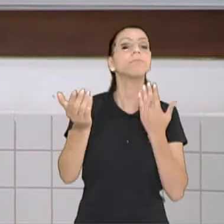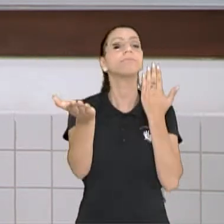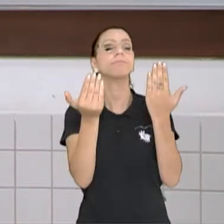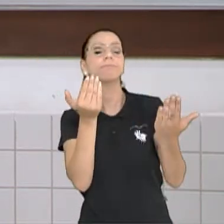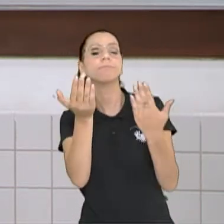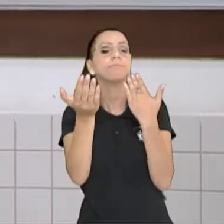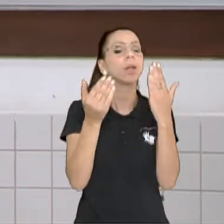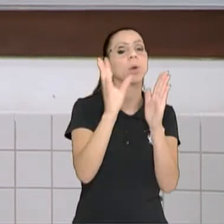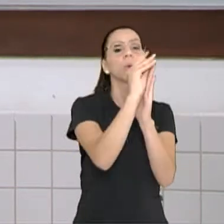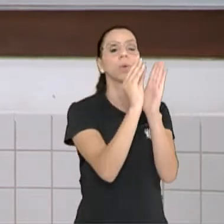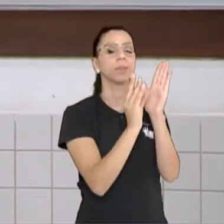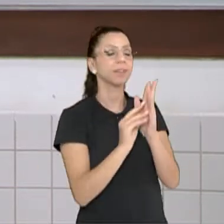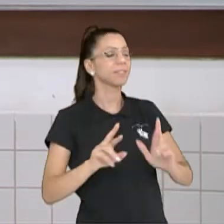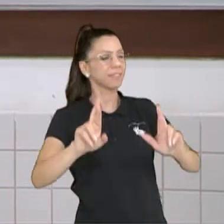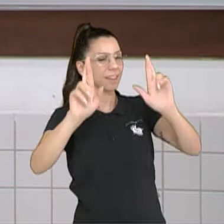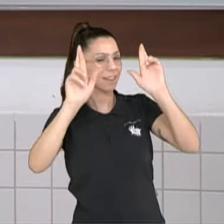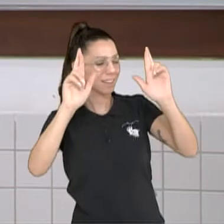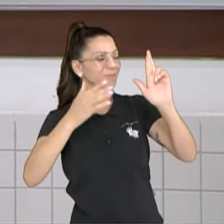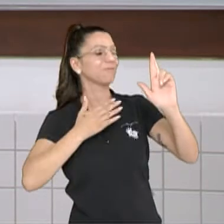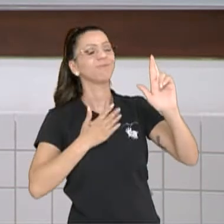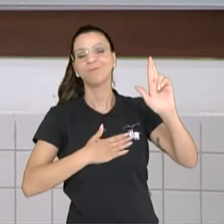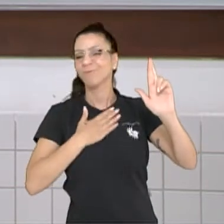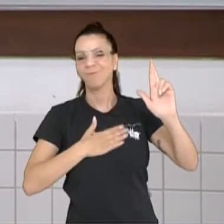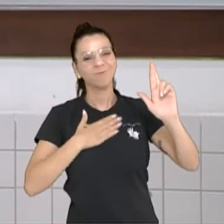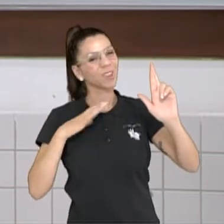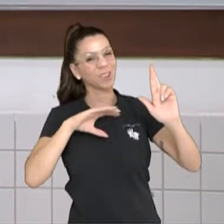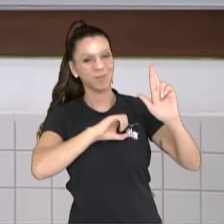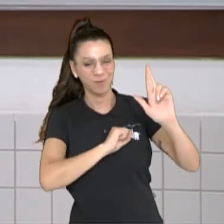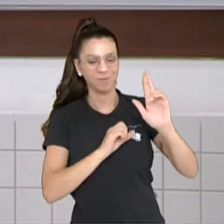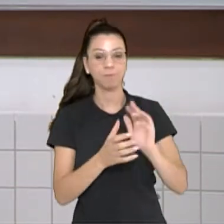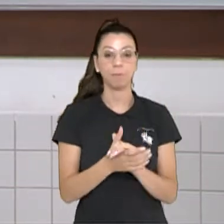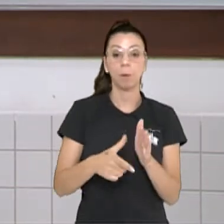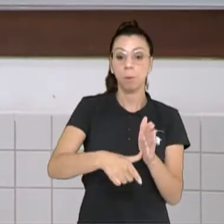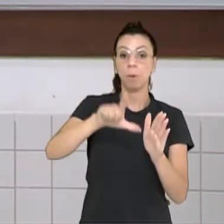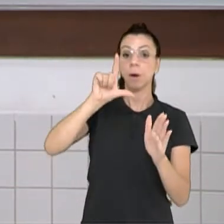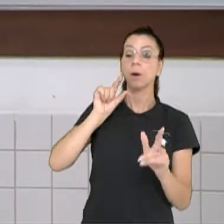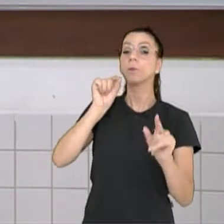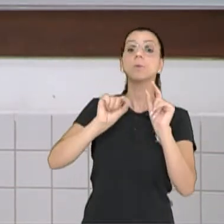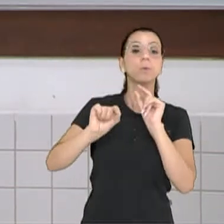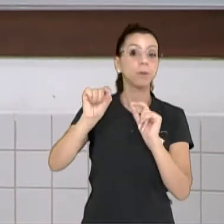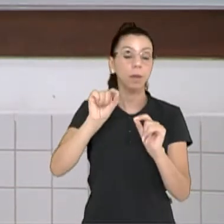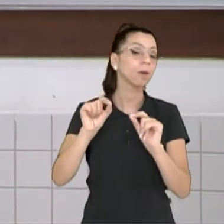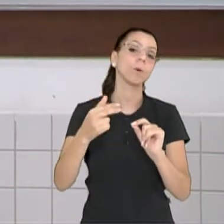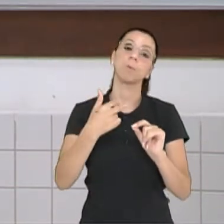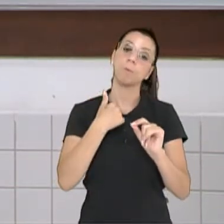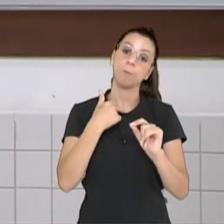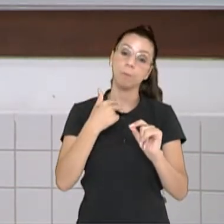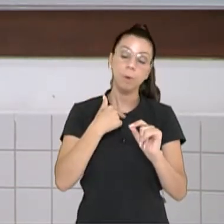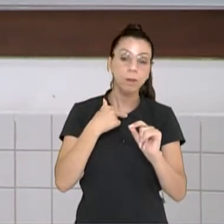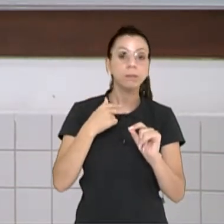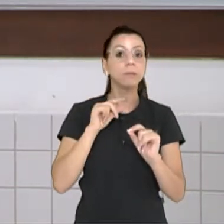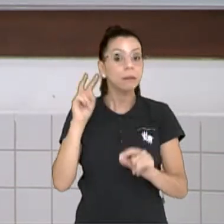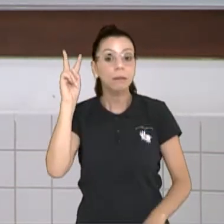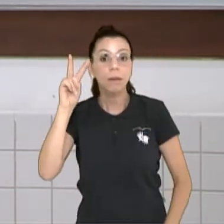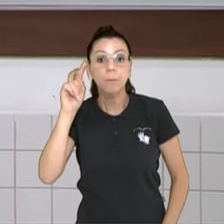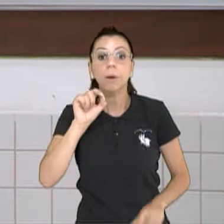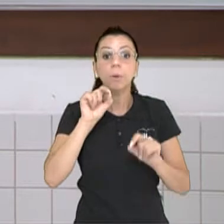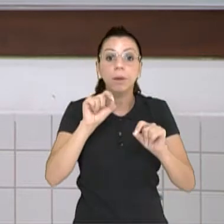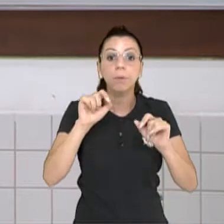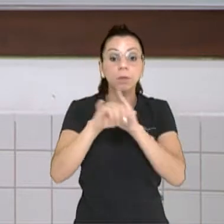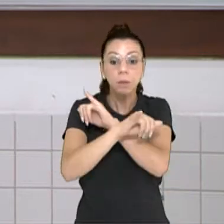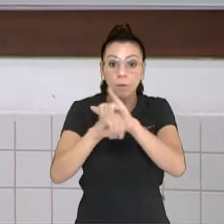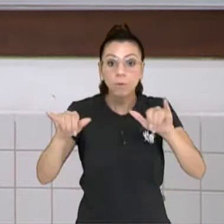mais sobre esse conteúdo que eu tenho certeza que vocês vão adorar. Antes disso, eu não posso deixar de lembrá-los de que vocês devem